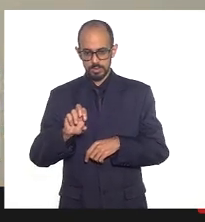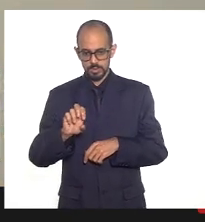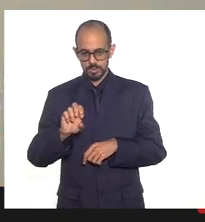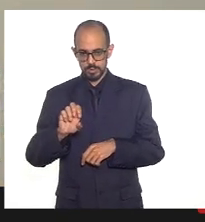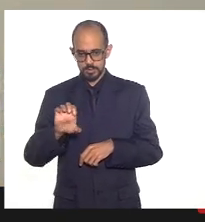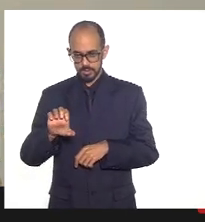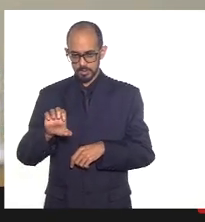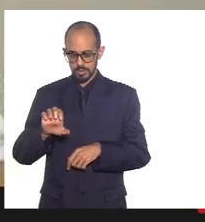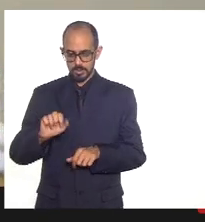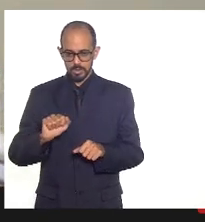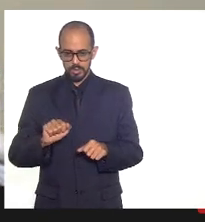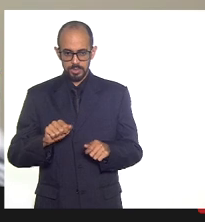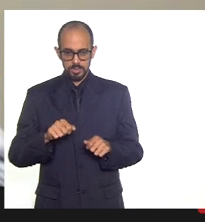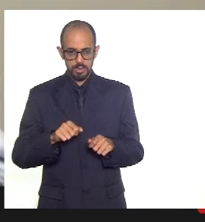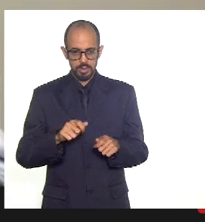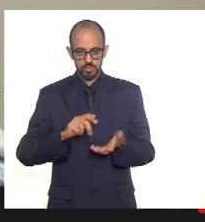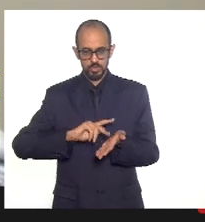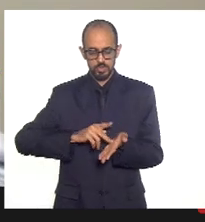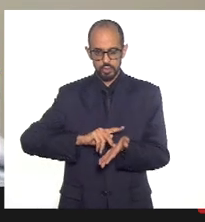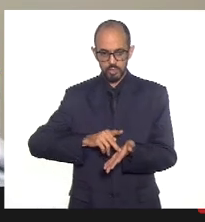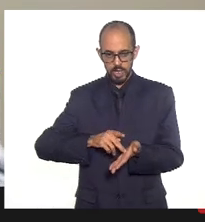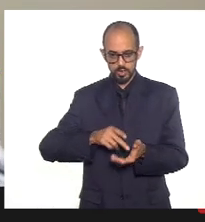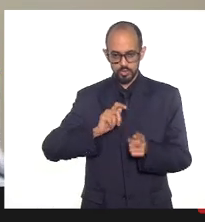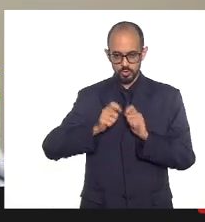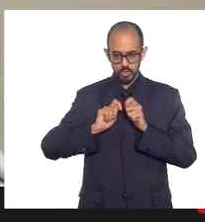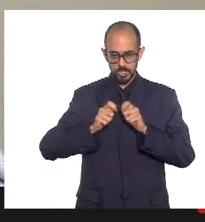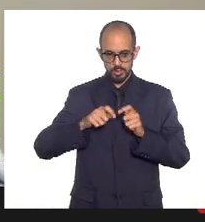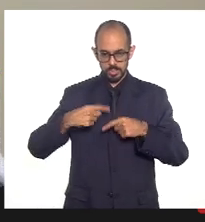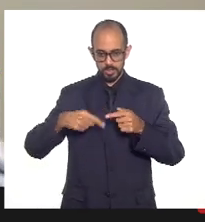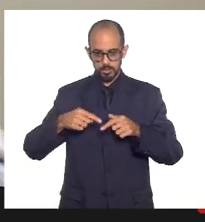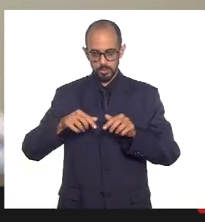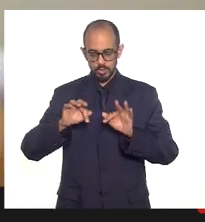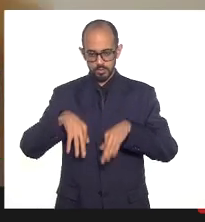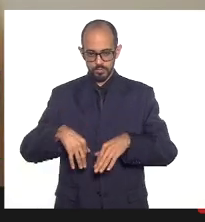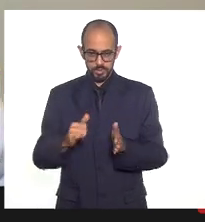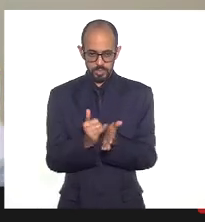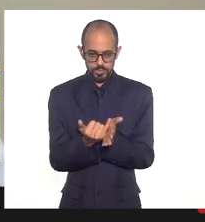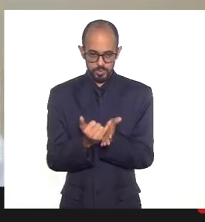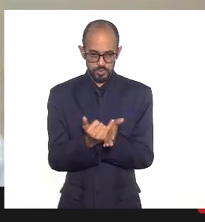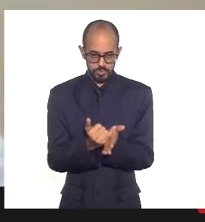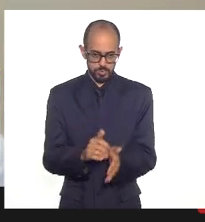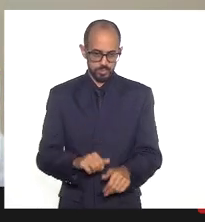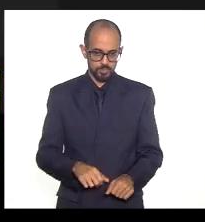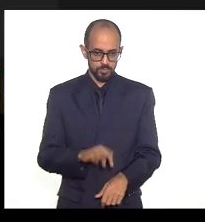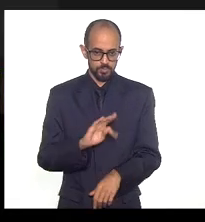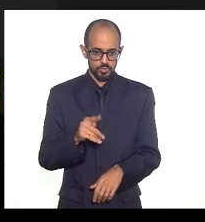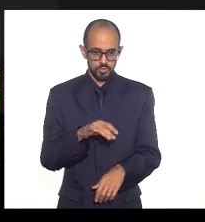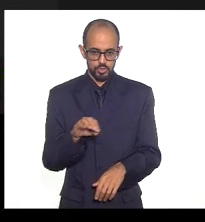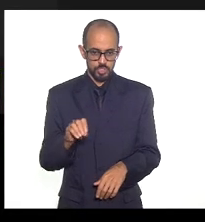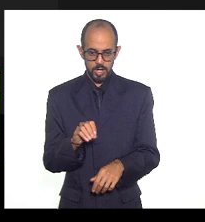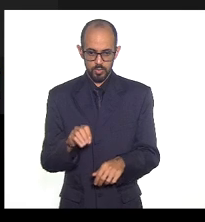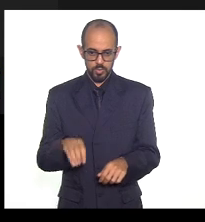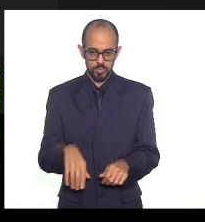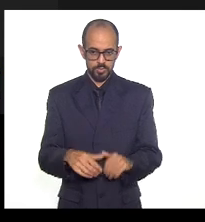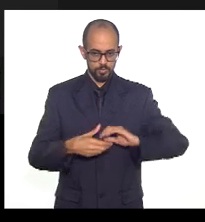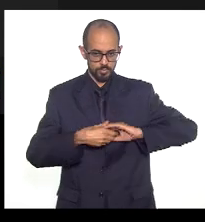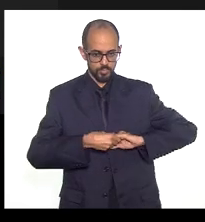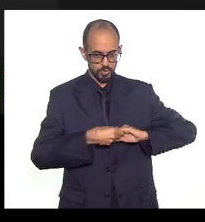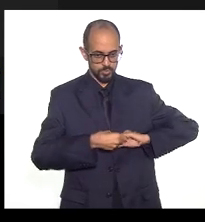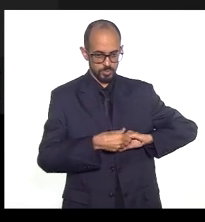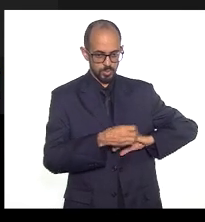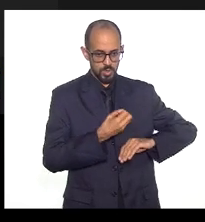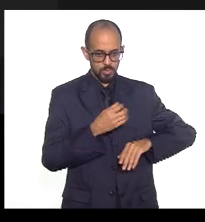Sindicato de Jornalistas Profissionais do município do Rio. E aí encerramos as inscrições. Thiago Prata, você tem a palavra para a sua saudação.